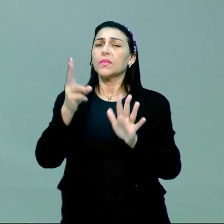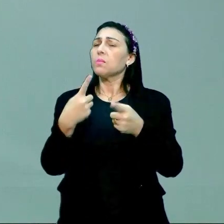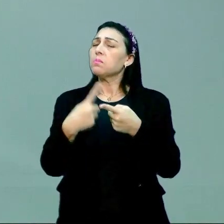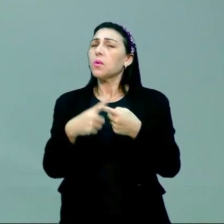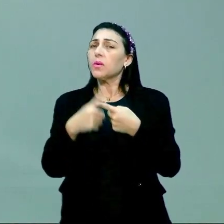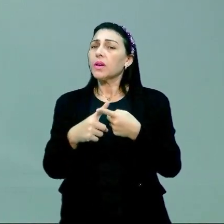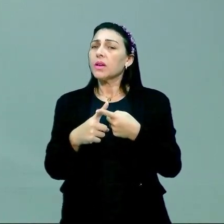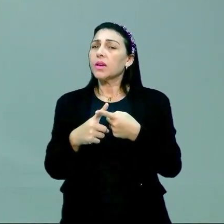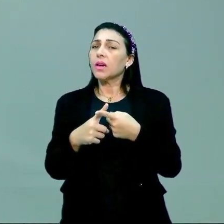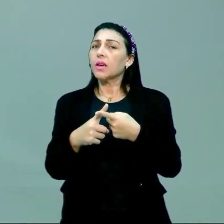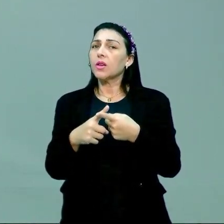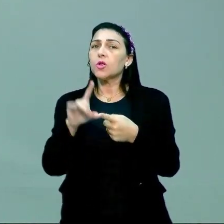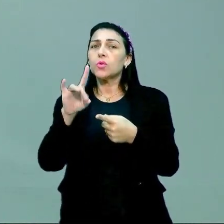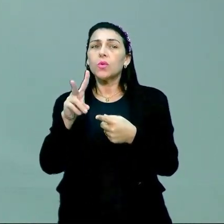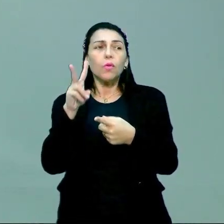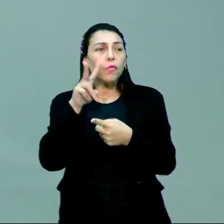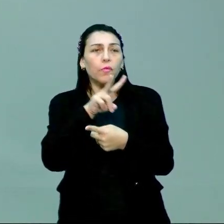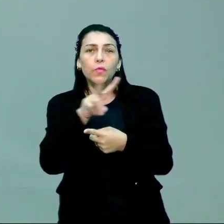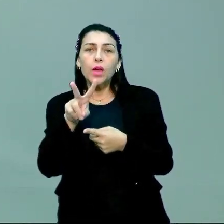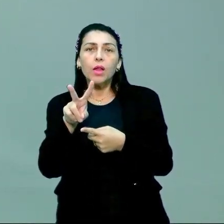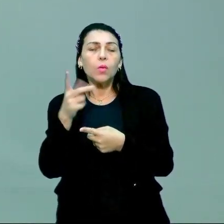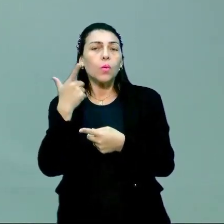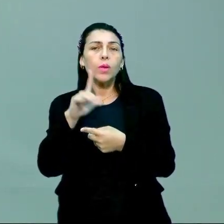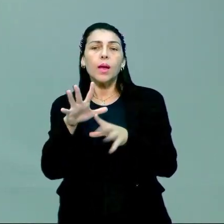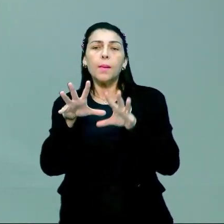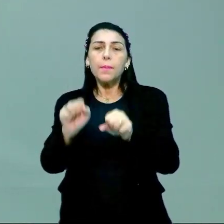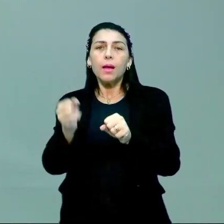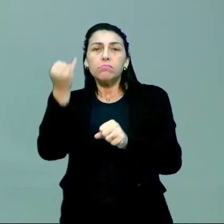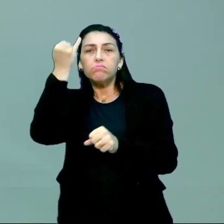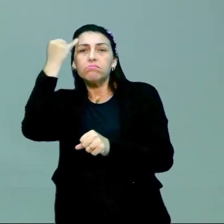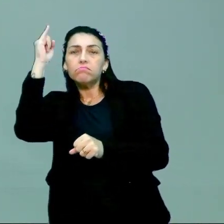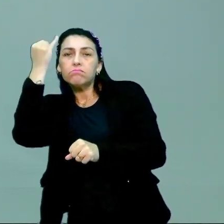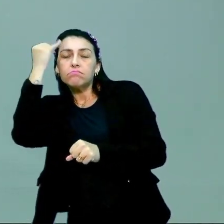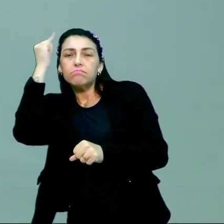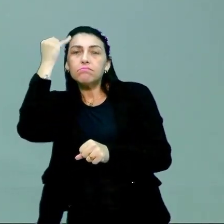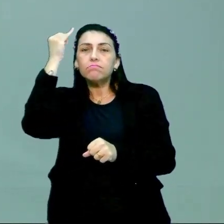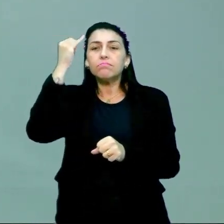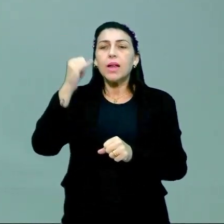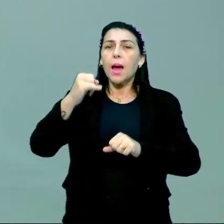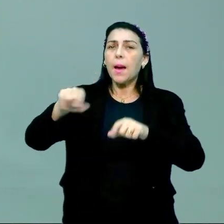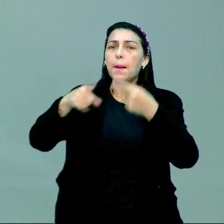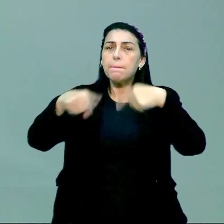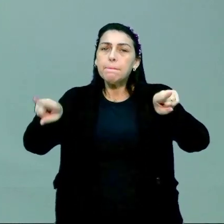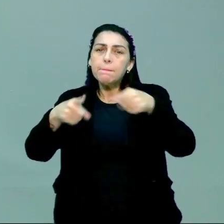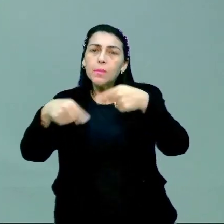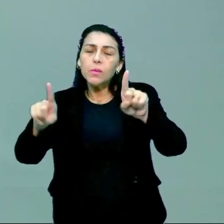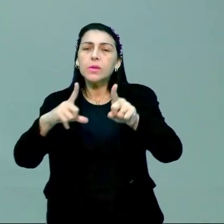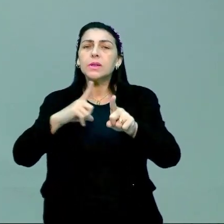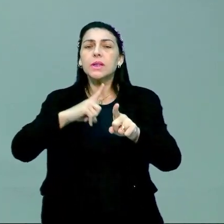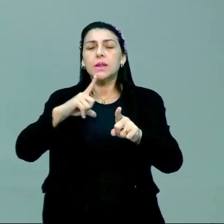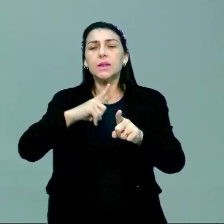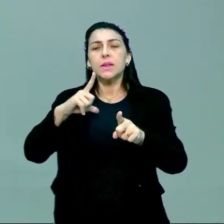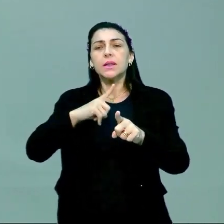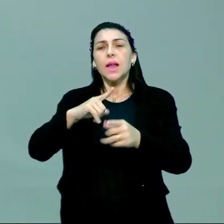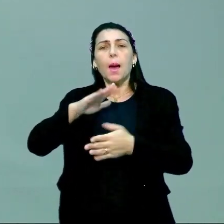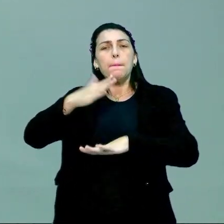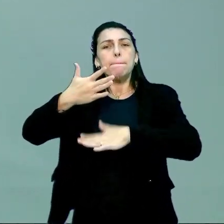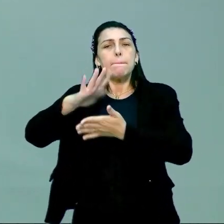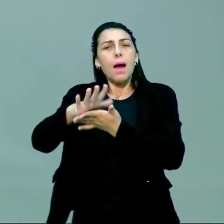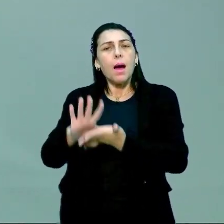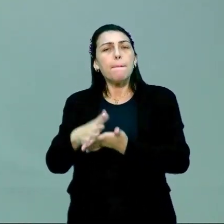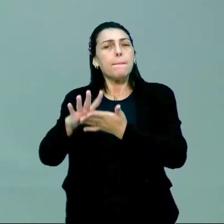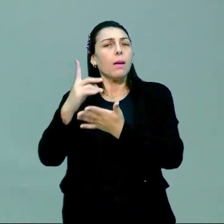quê? Porque ele é abstrato. Né? Você tem ali a criatividade, você tem a música, você tem na música a batida,